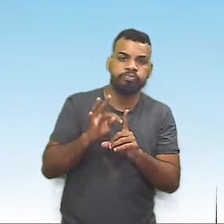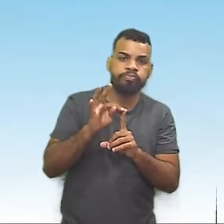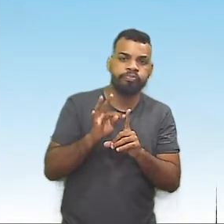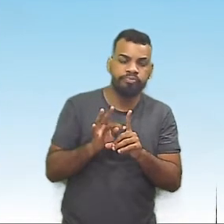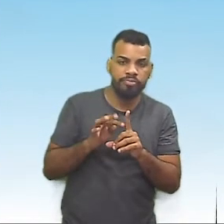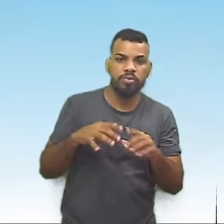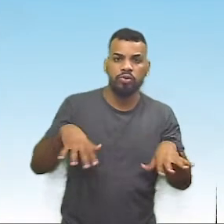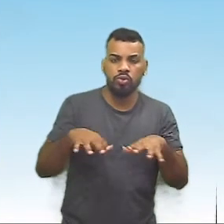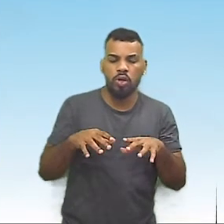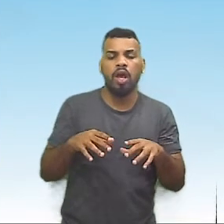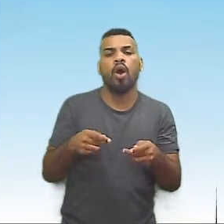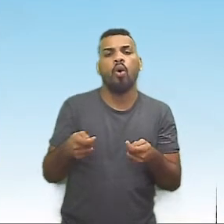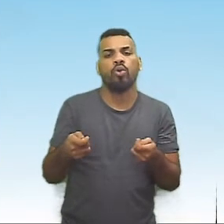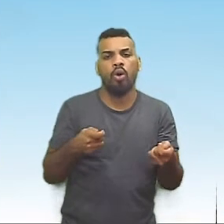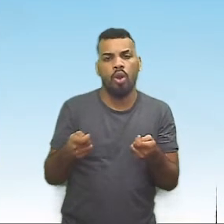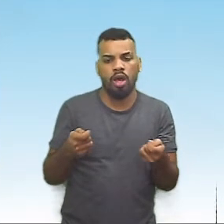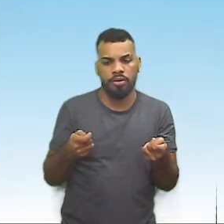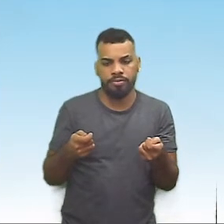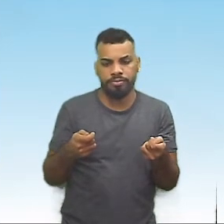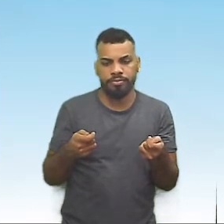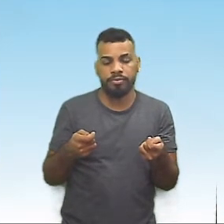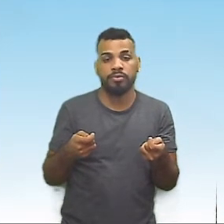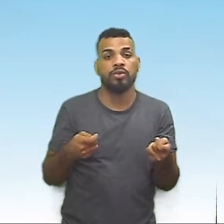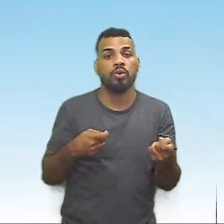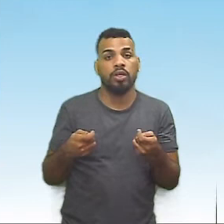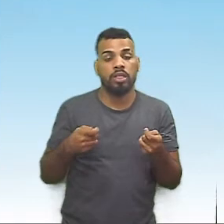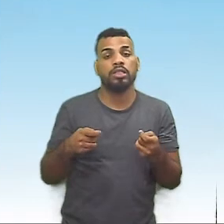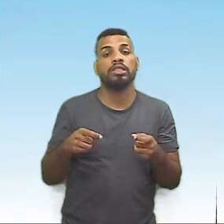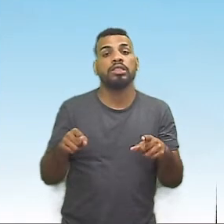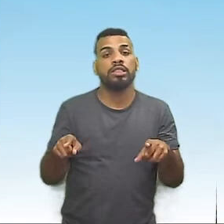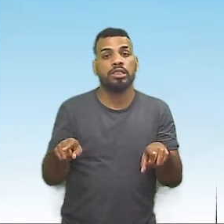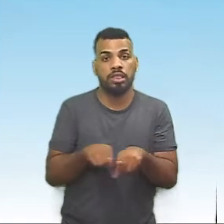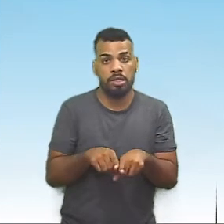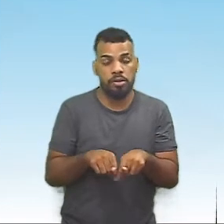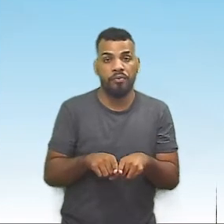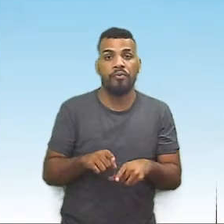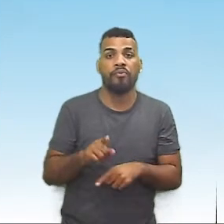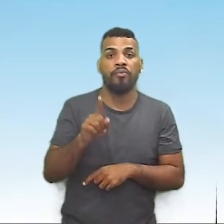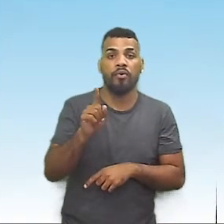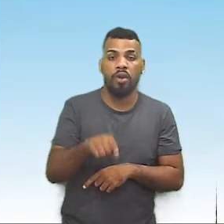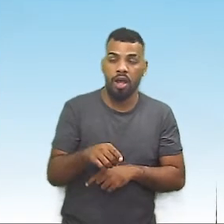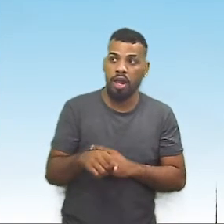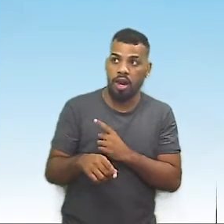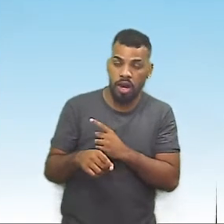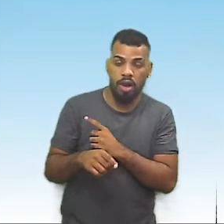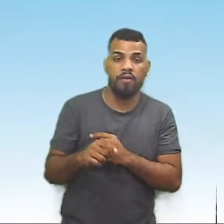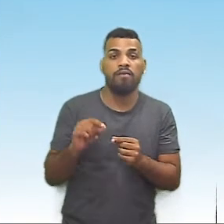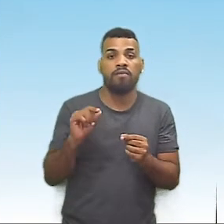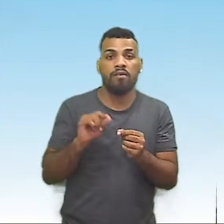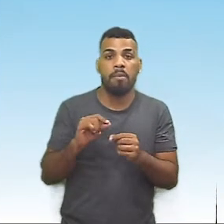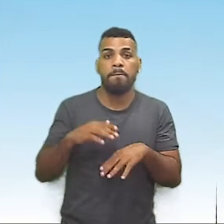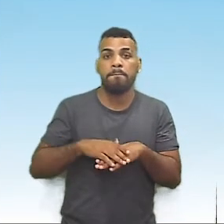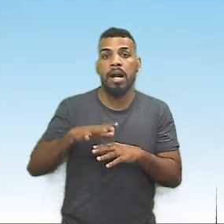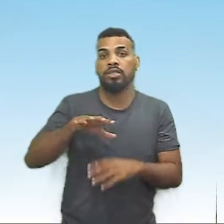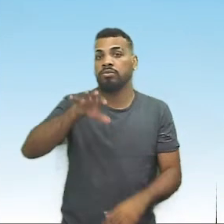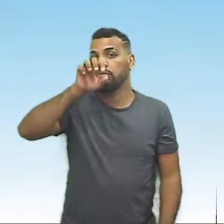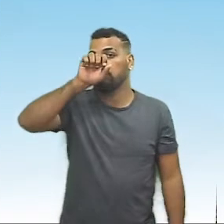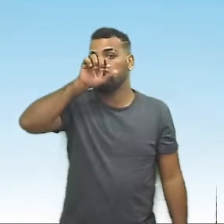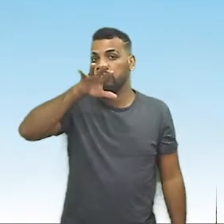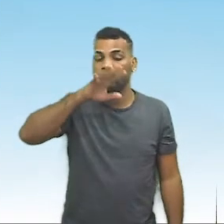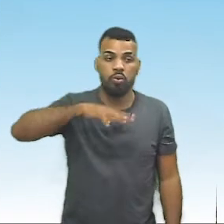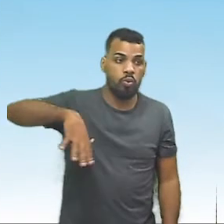da temperatura. Além disso, eles são responsáveis pela maior produção de oxigênio